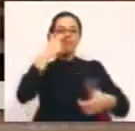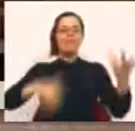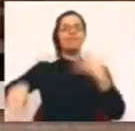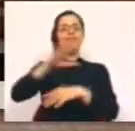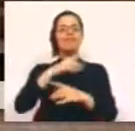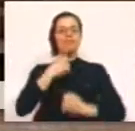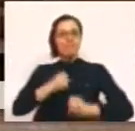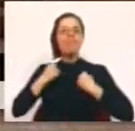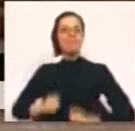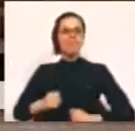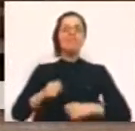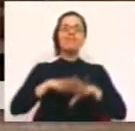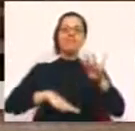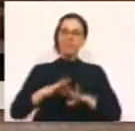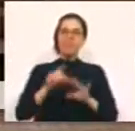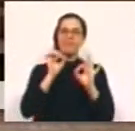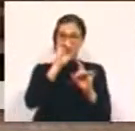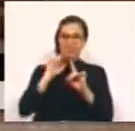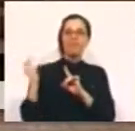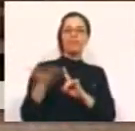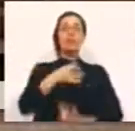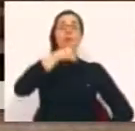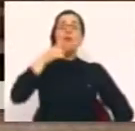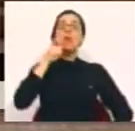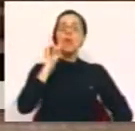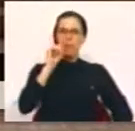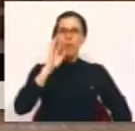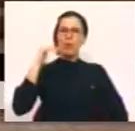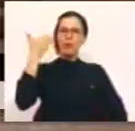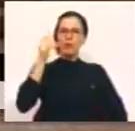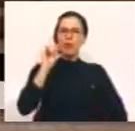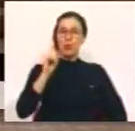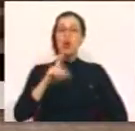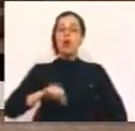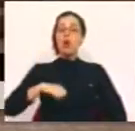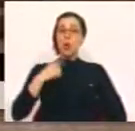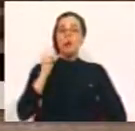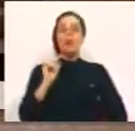populações, afirmando a ação ecologista, um compromisso para o futuro, porque os